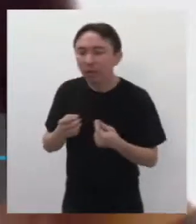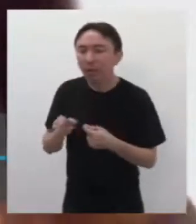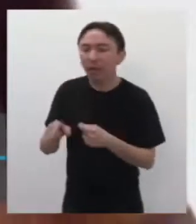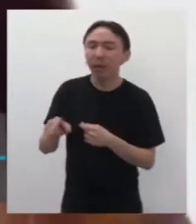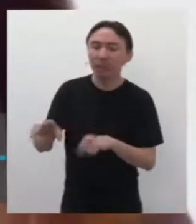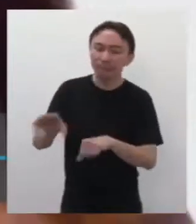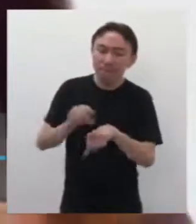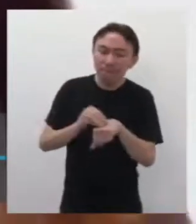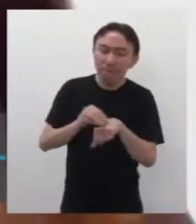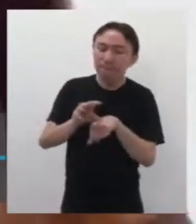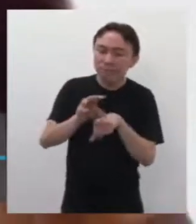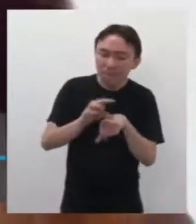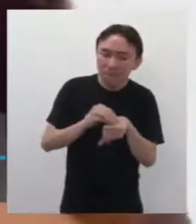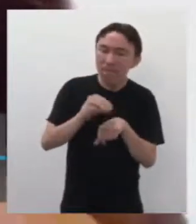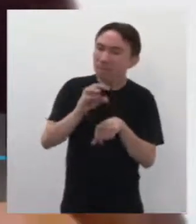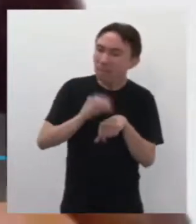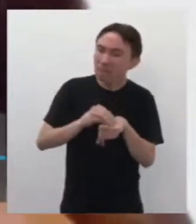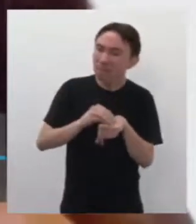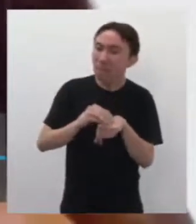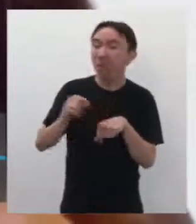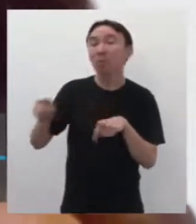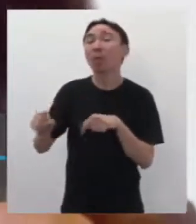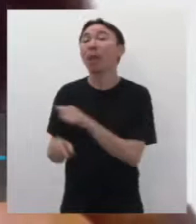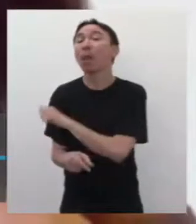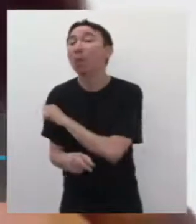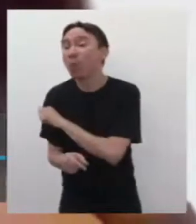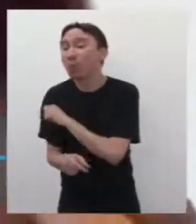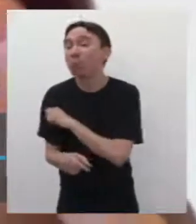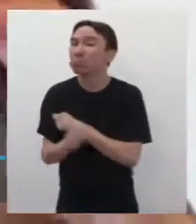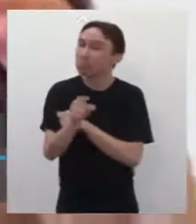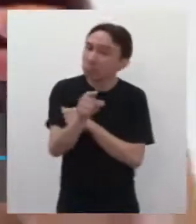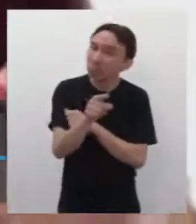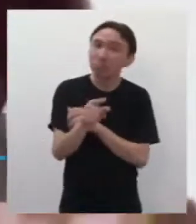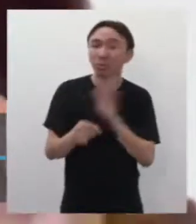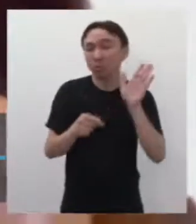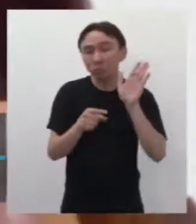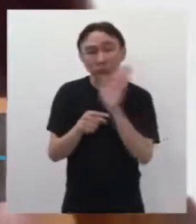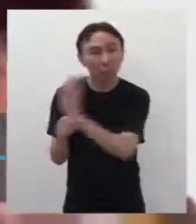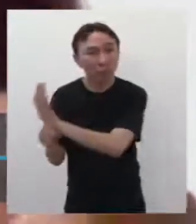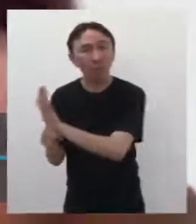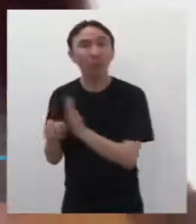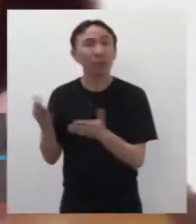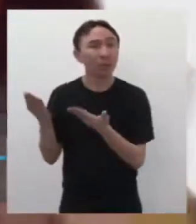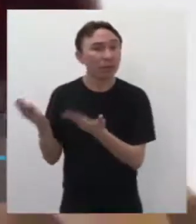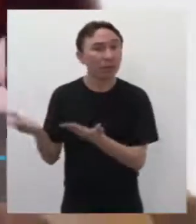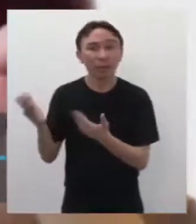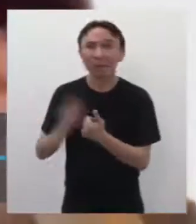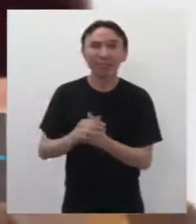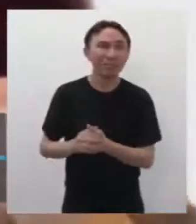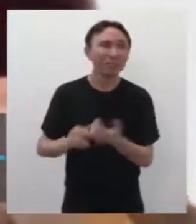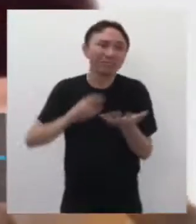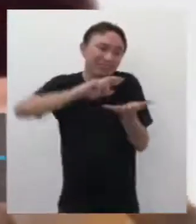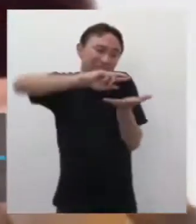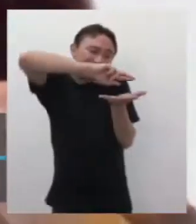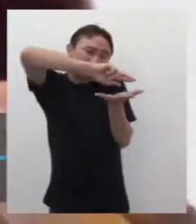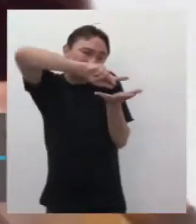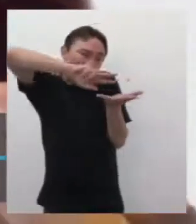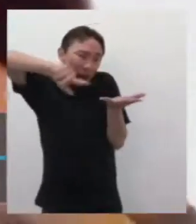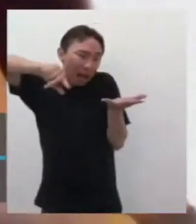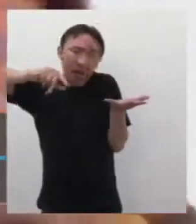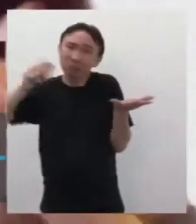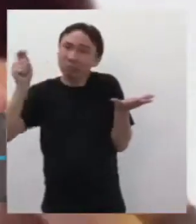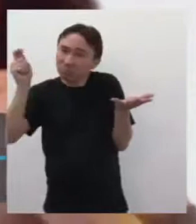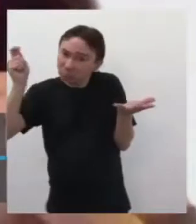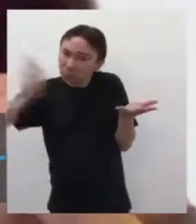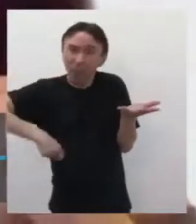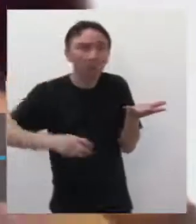mais para que você possa garantir para o seu aluno que ele tenha vários canais de aquisição daquele